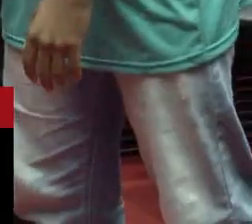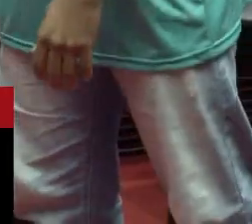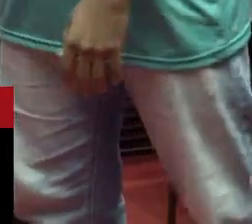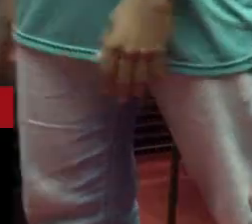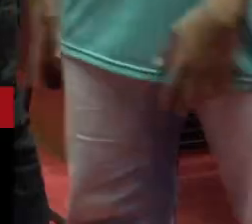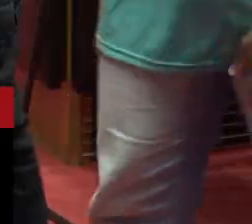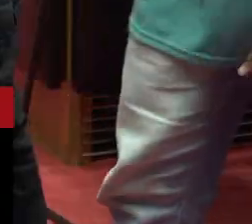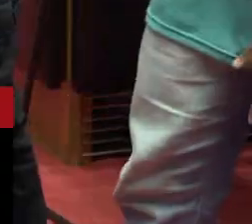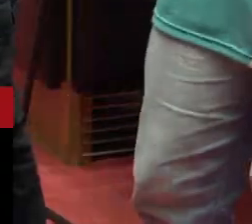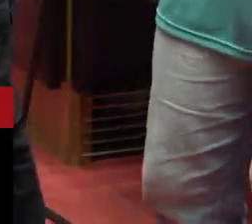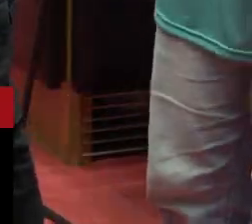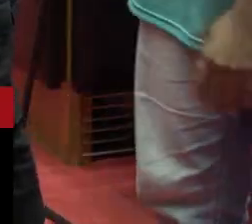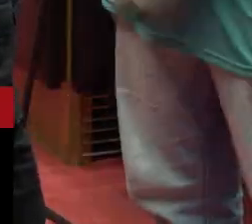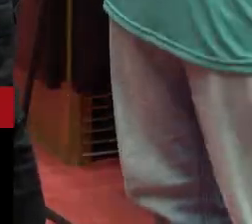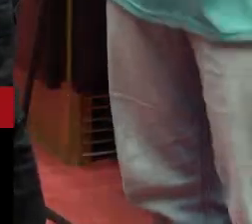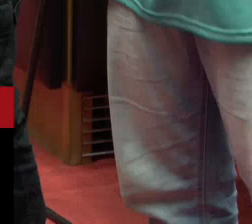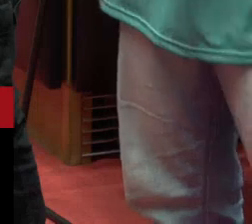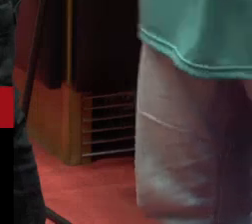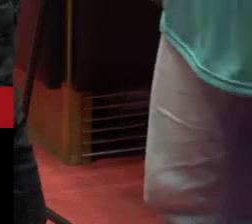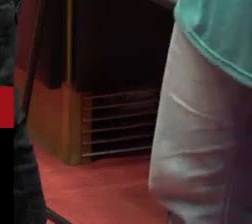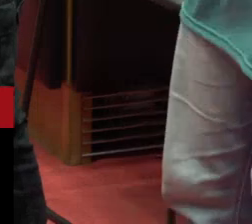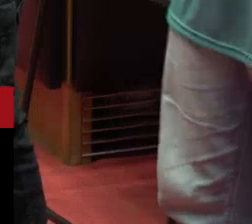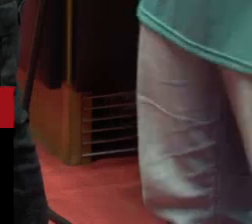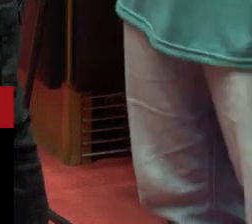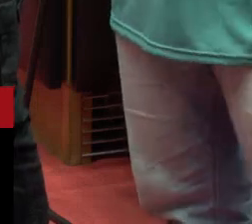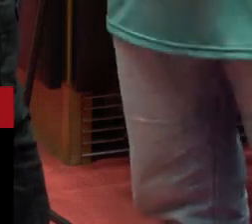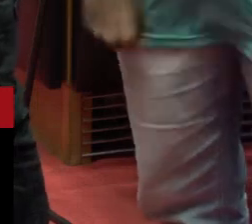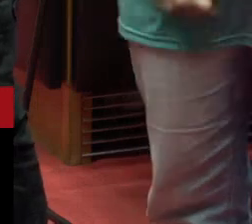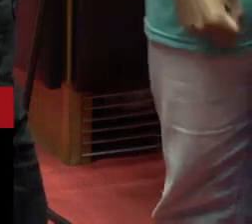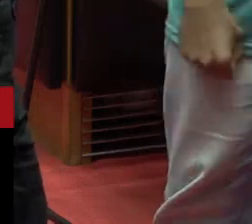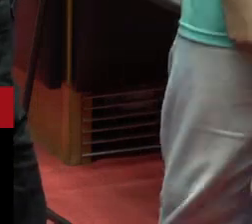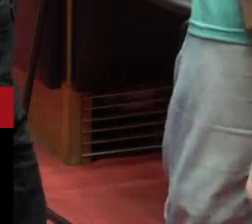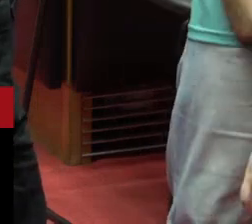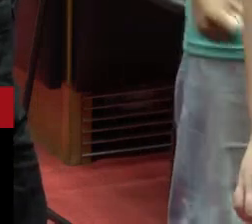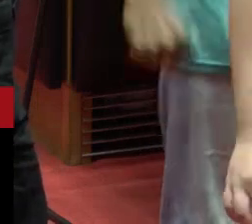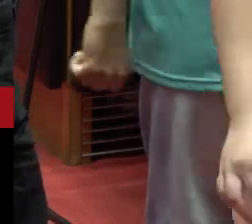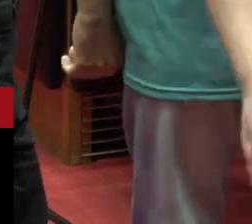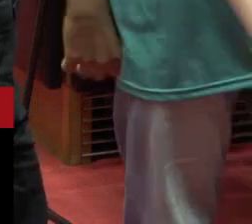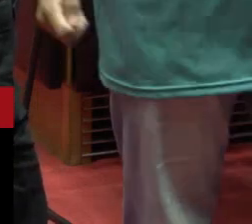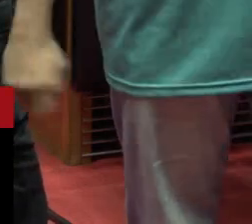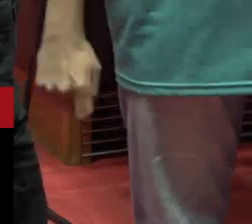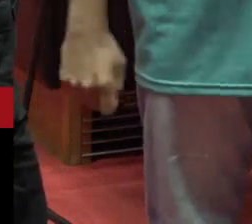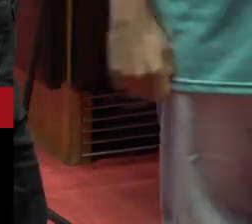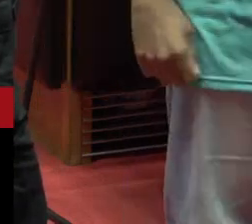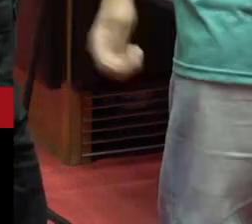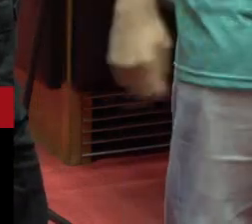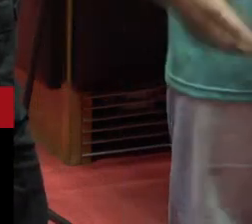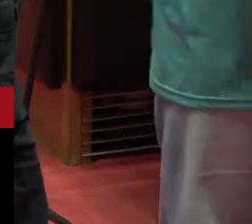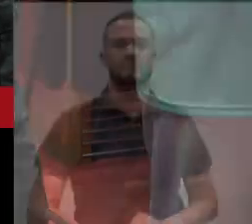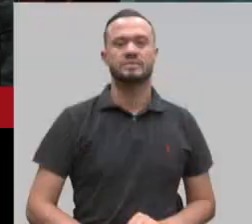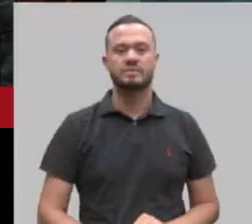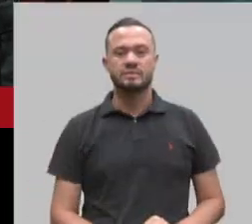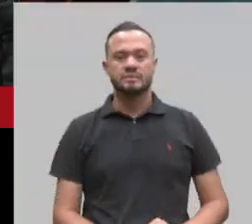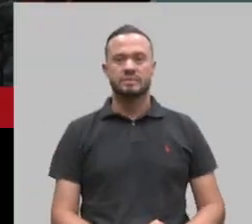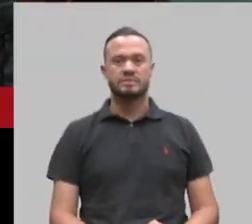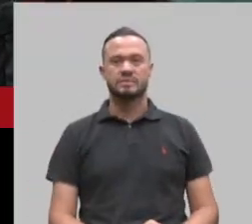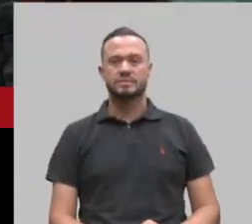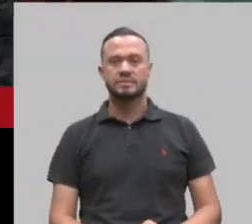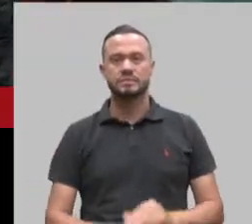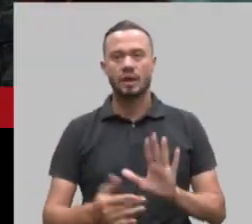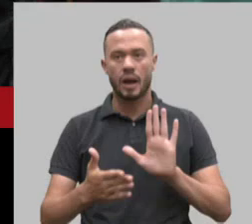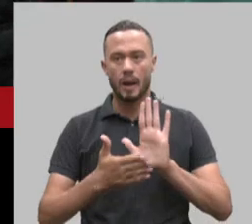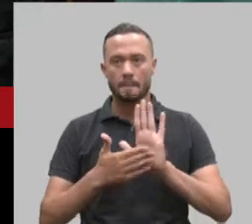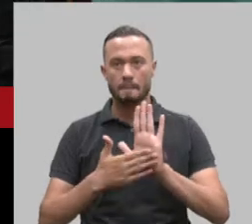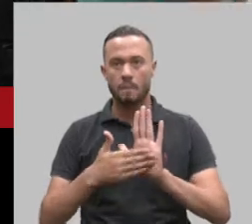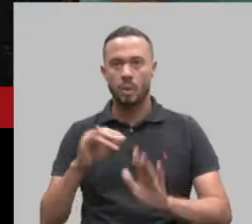e oficinas que abordem esses temas de relevância social essa é uma proposta extremamente importante porque muitos casos